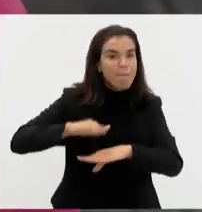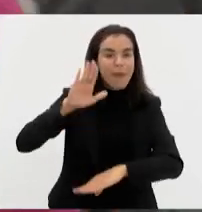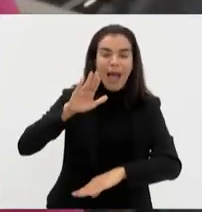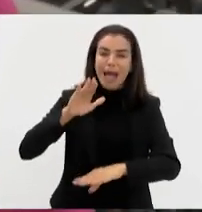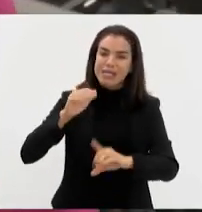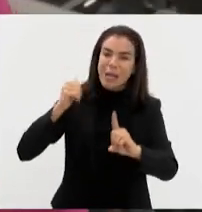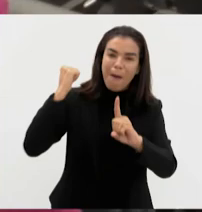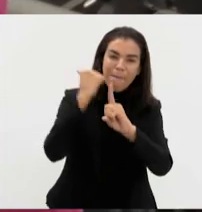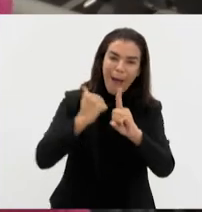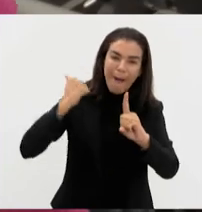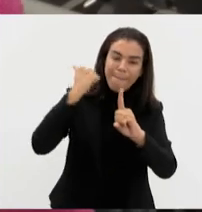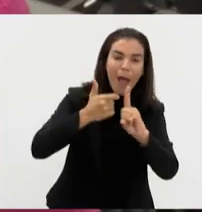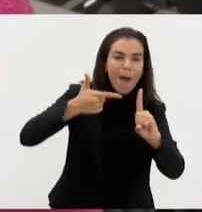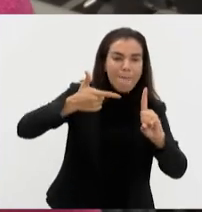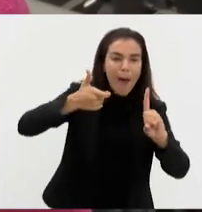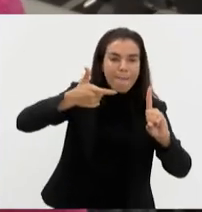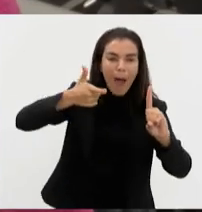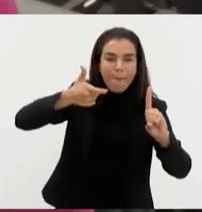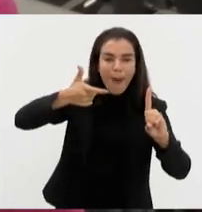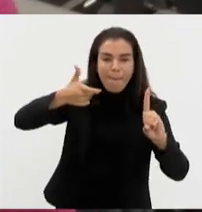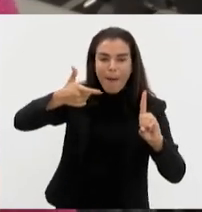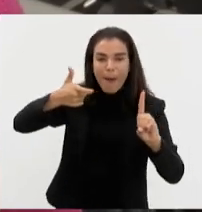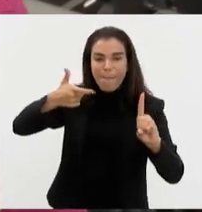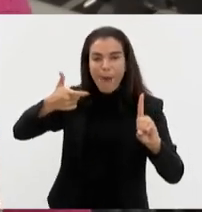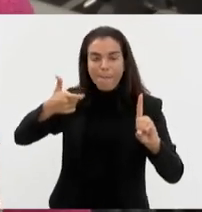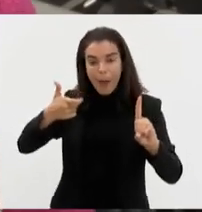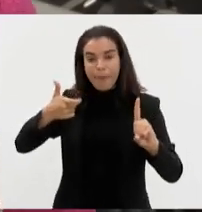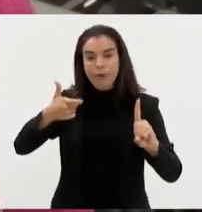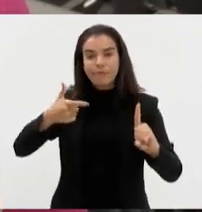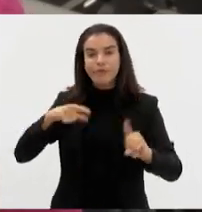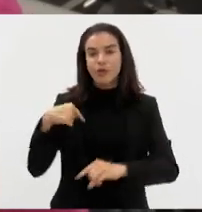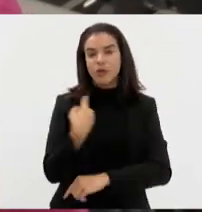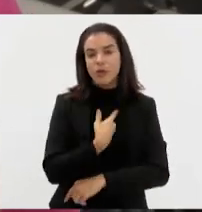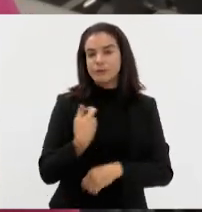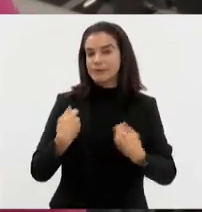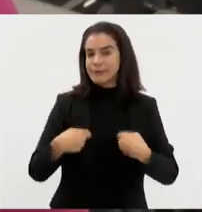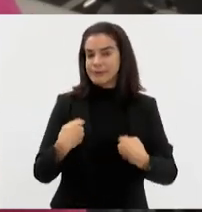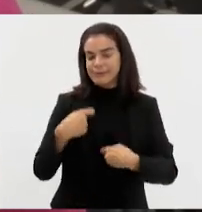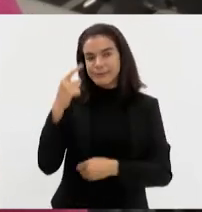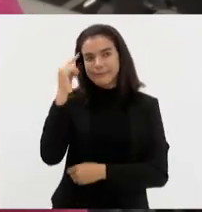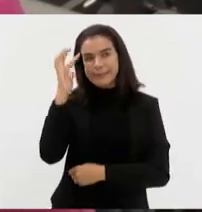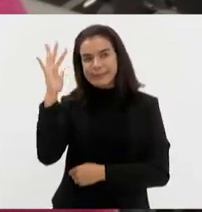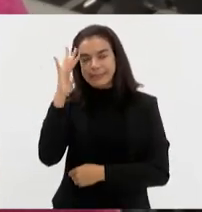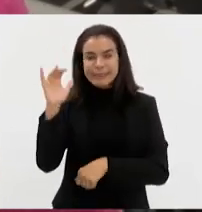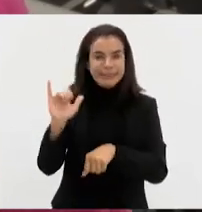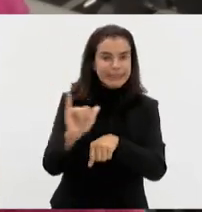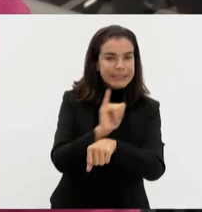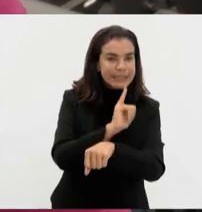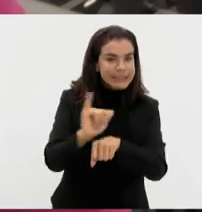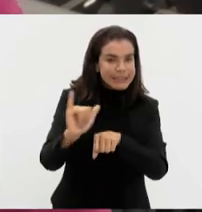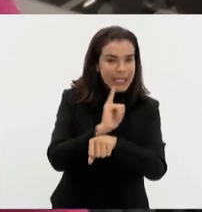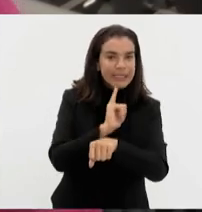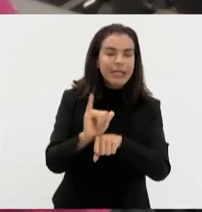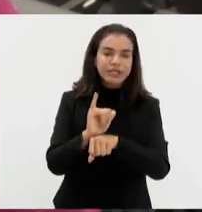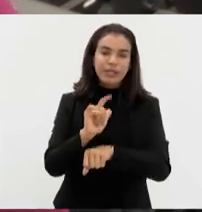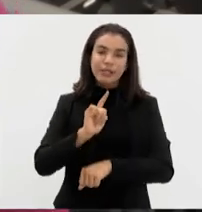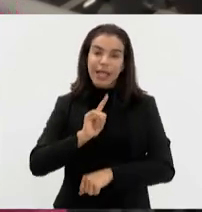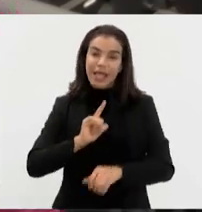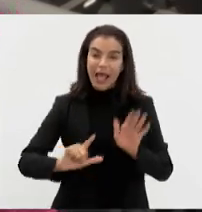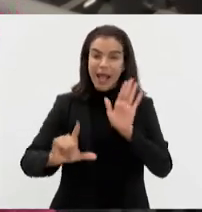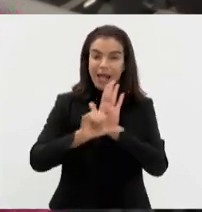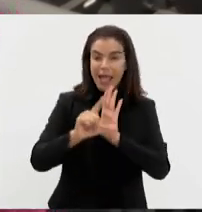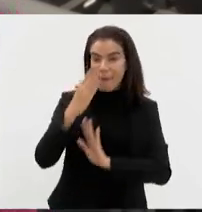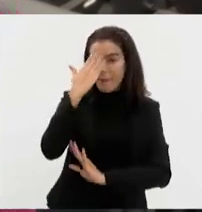mata mulheres por armas de fogo. Então a gente precisa pensar alguns mecanismos. Nós temos aí a Lei Maria